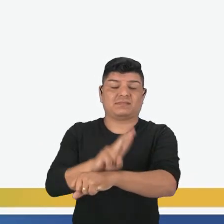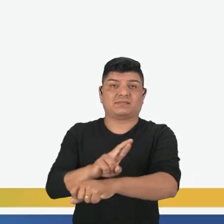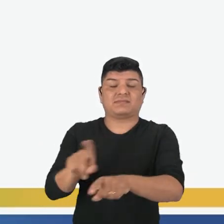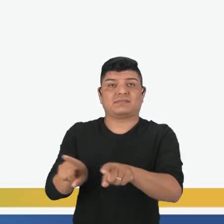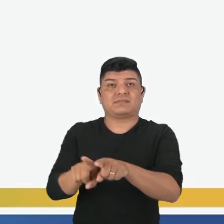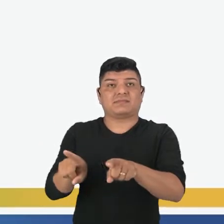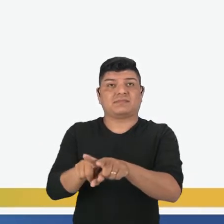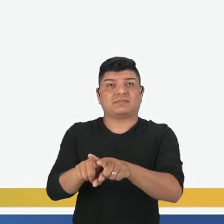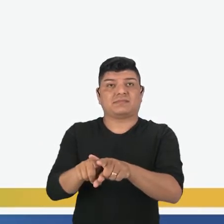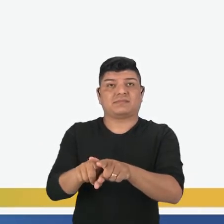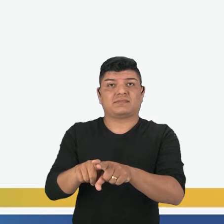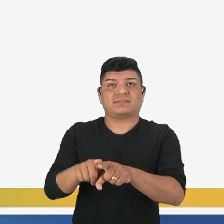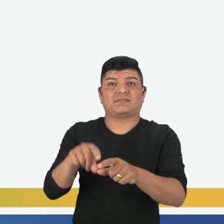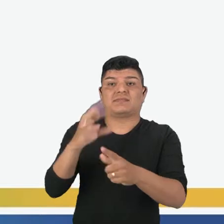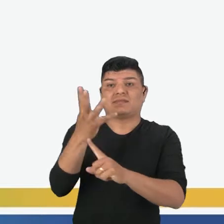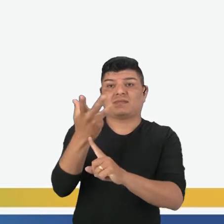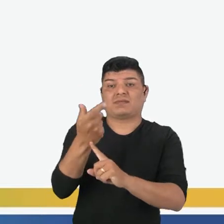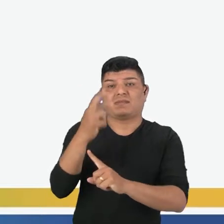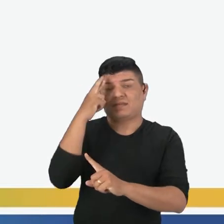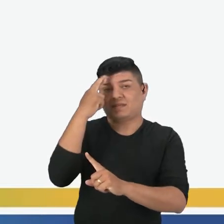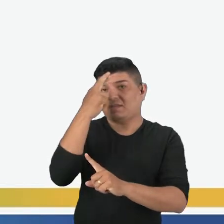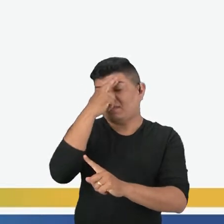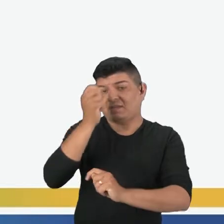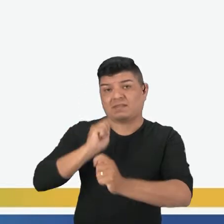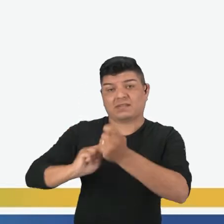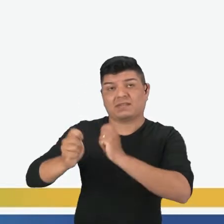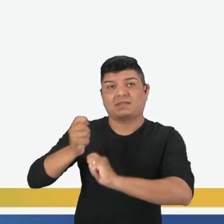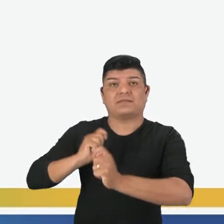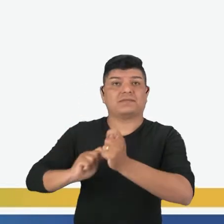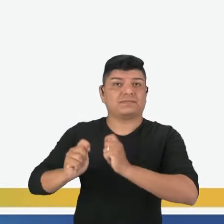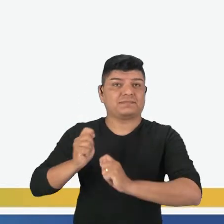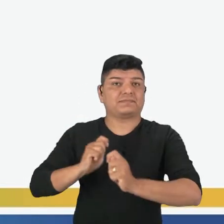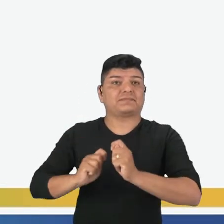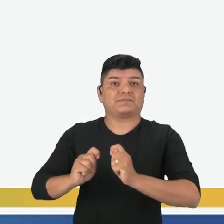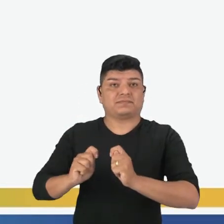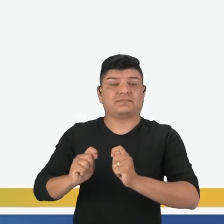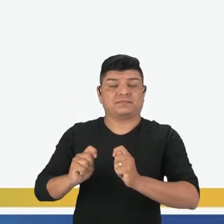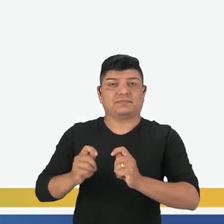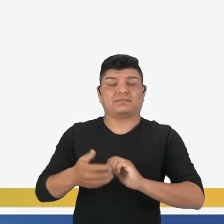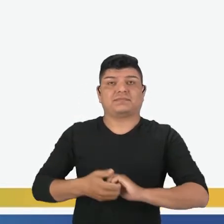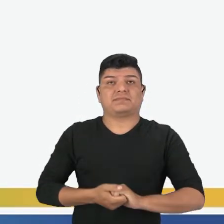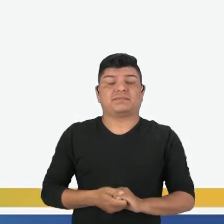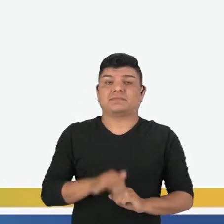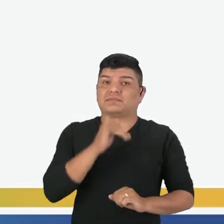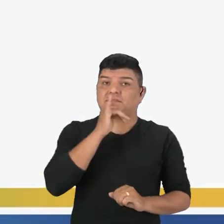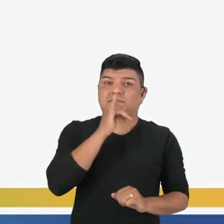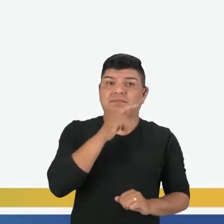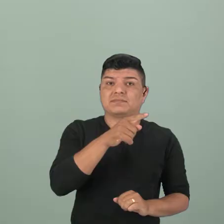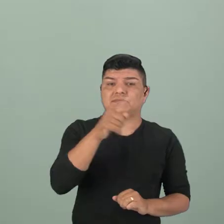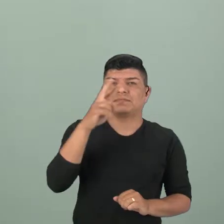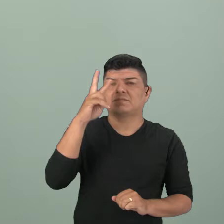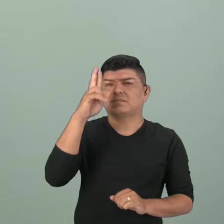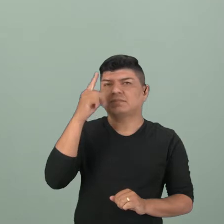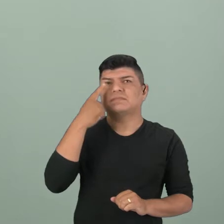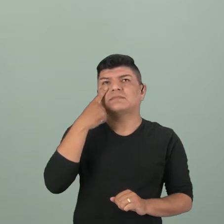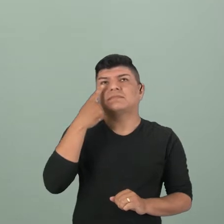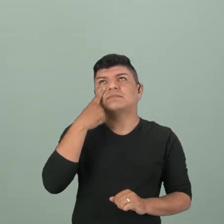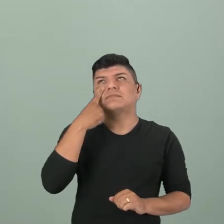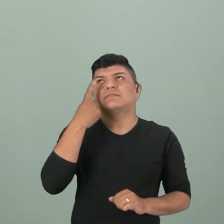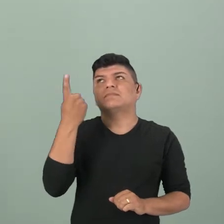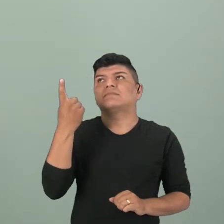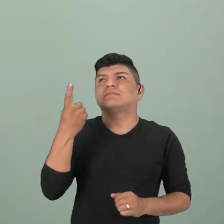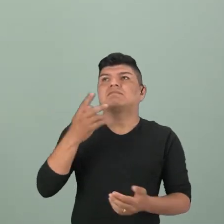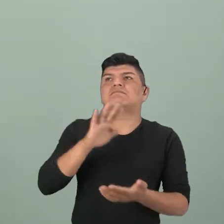religião, na parte artística, histórica, econômica, né? Então a gente vai ver, por exemplo, quando você olha a questão